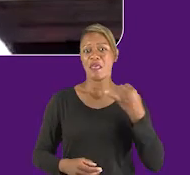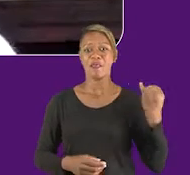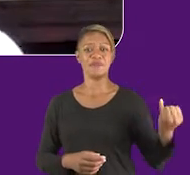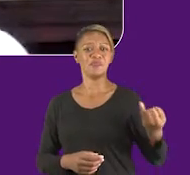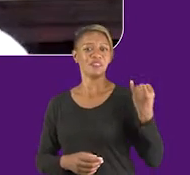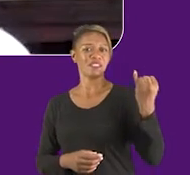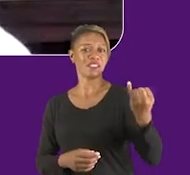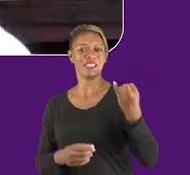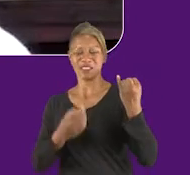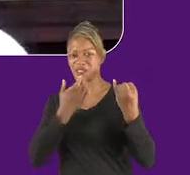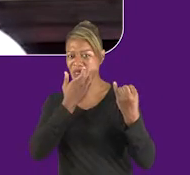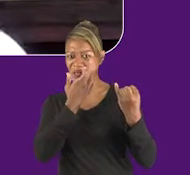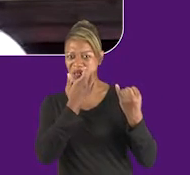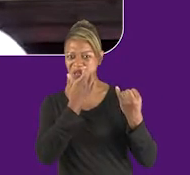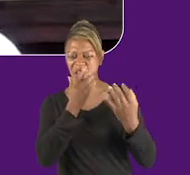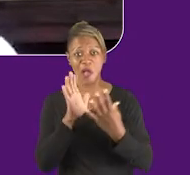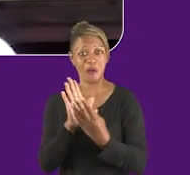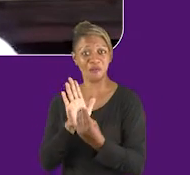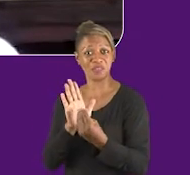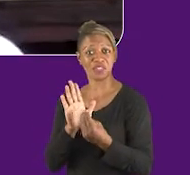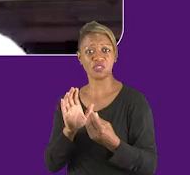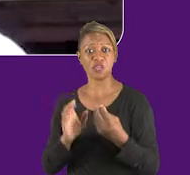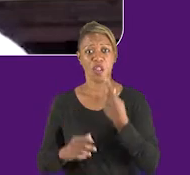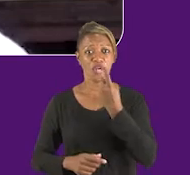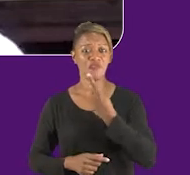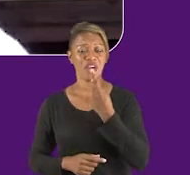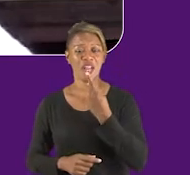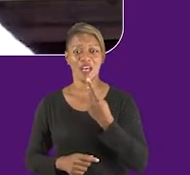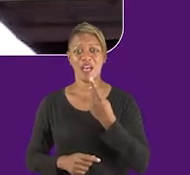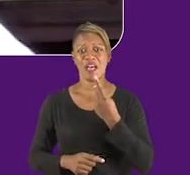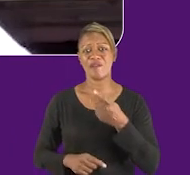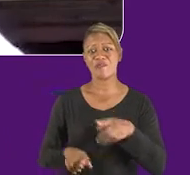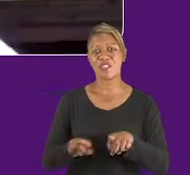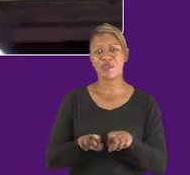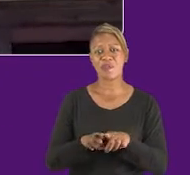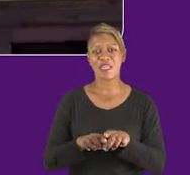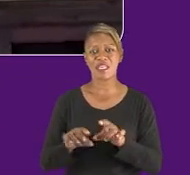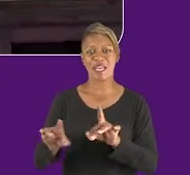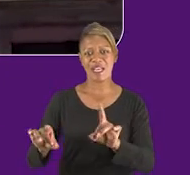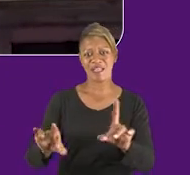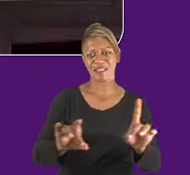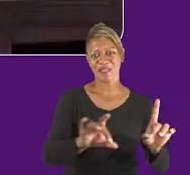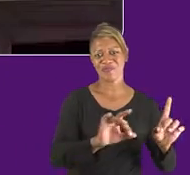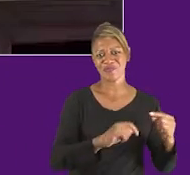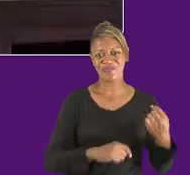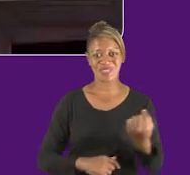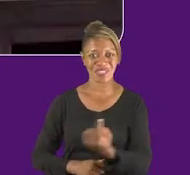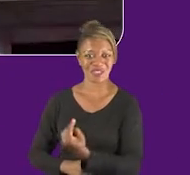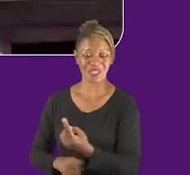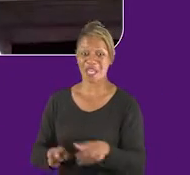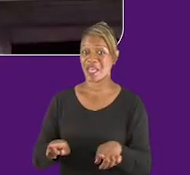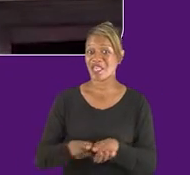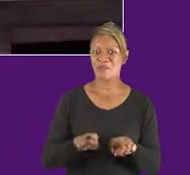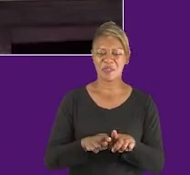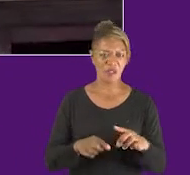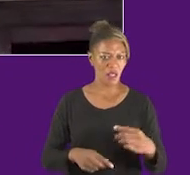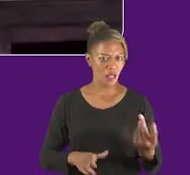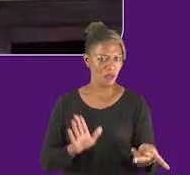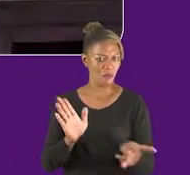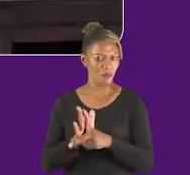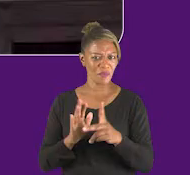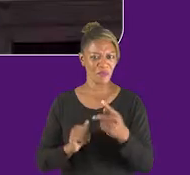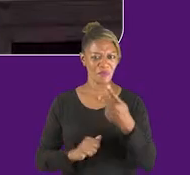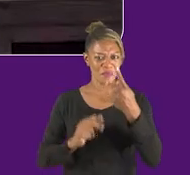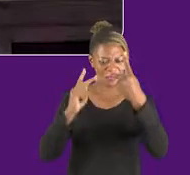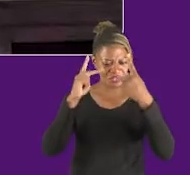porque porque as pessoas se a gente olhar na em cada um de nós a gente espera uma solução para nós